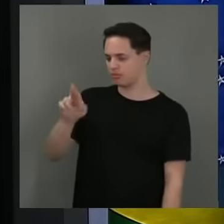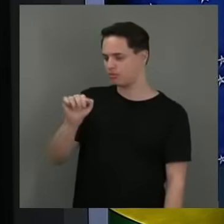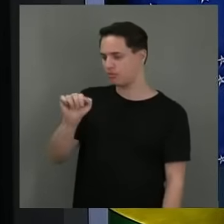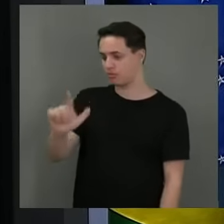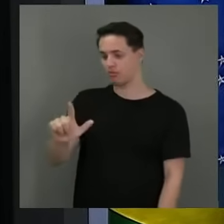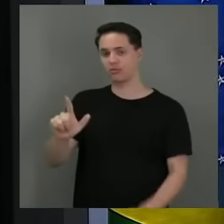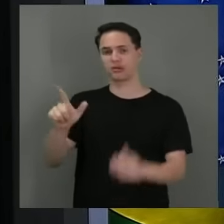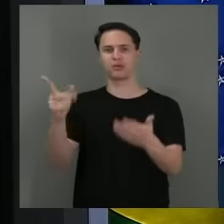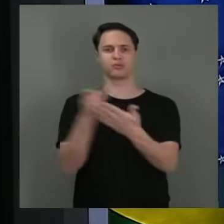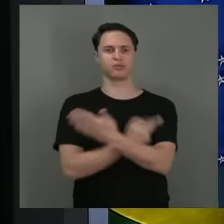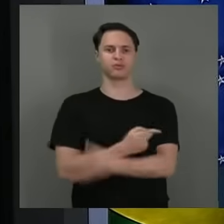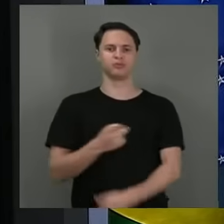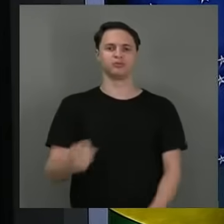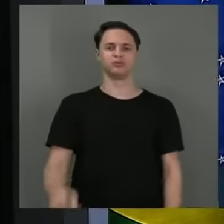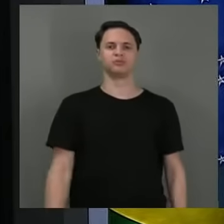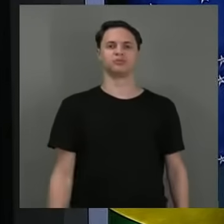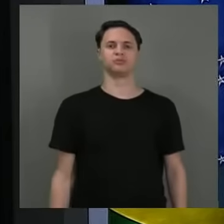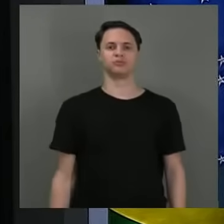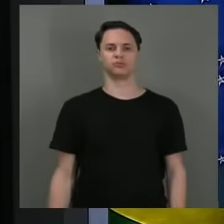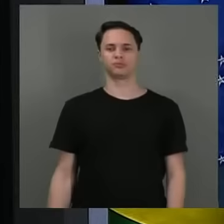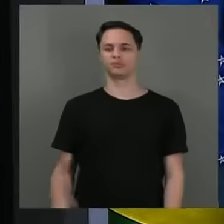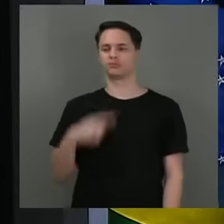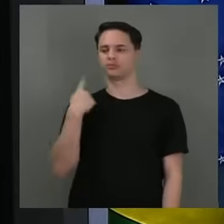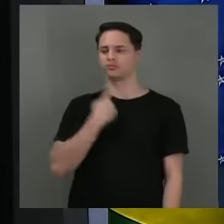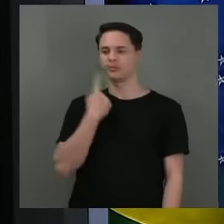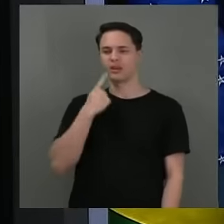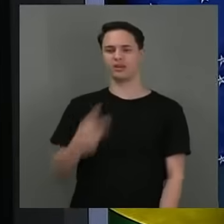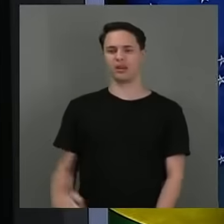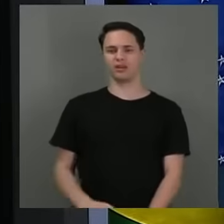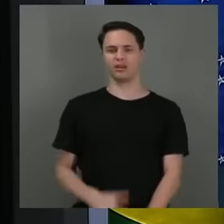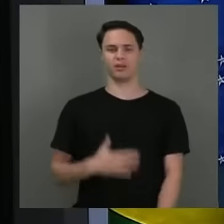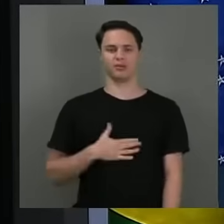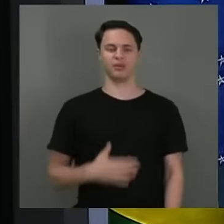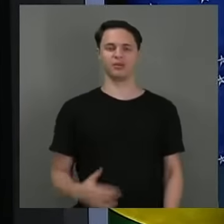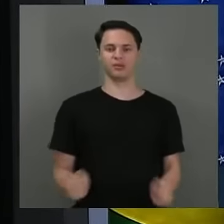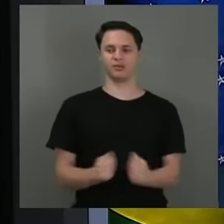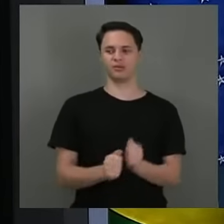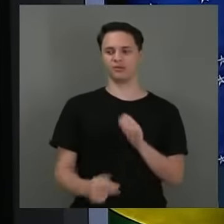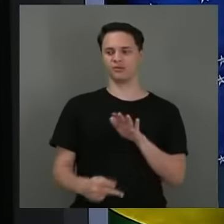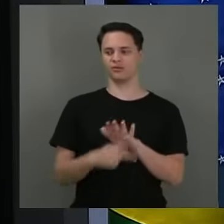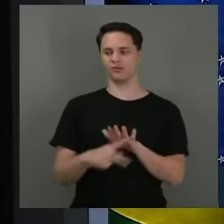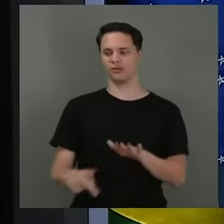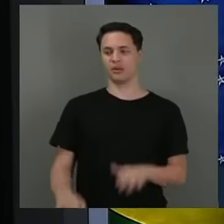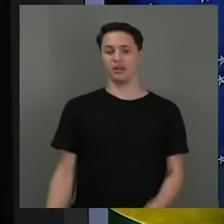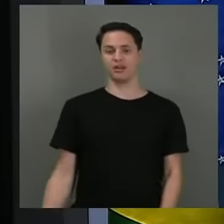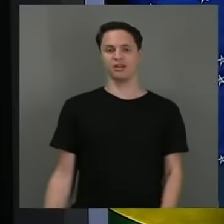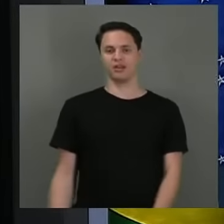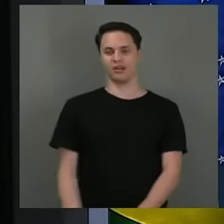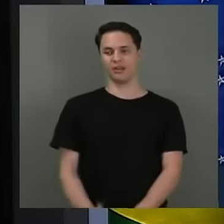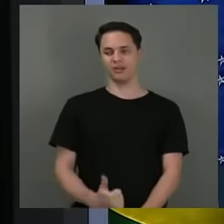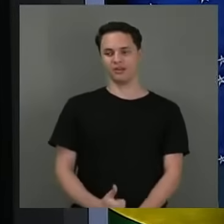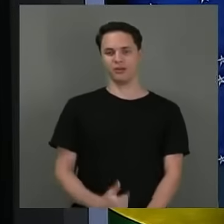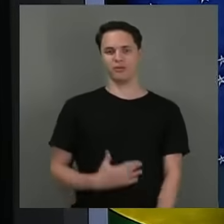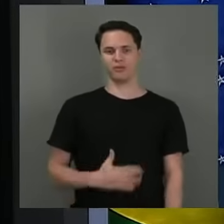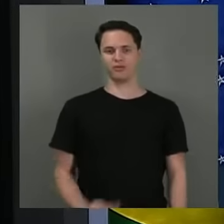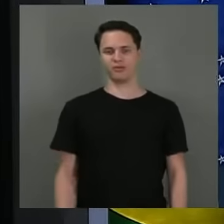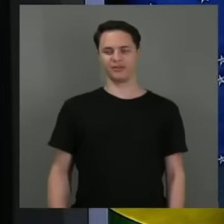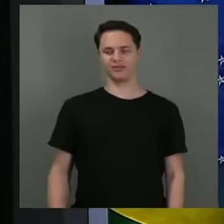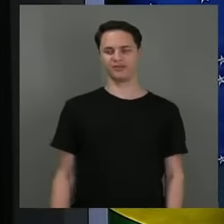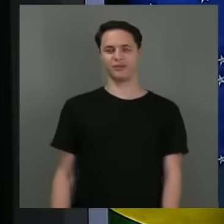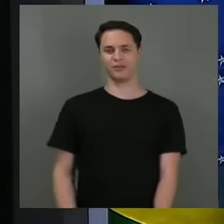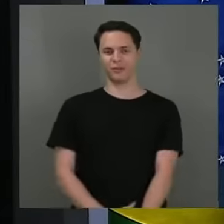acontece esse tipo de coisa, é só você ligar as pontas a tudo que está acontecendo ao mesmo momento, onde